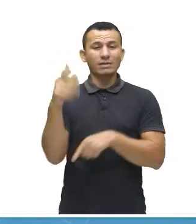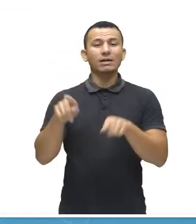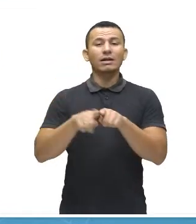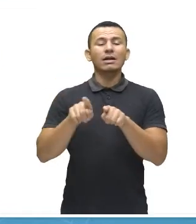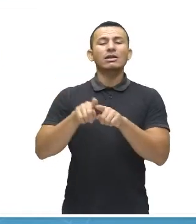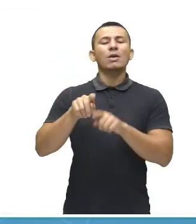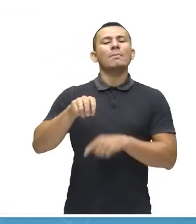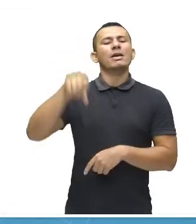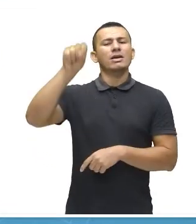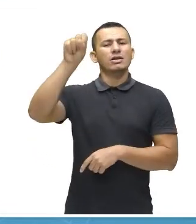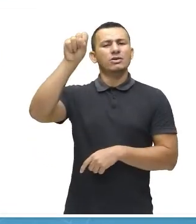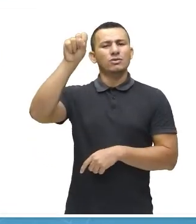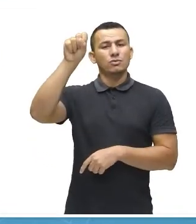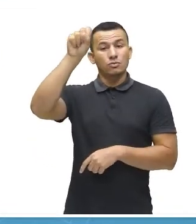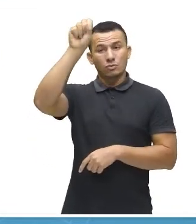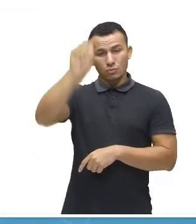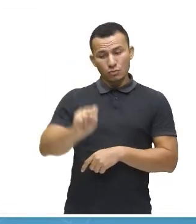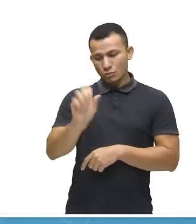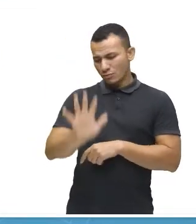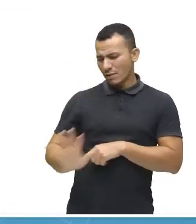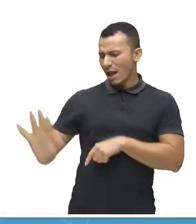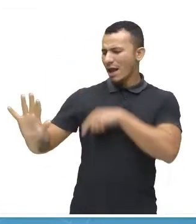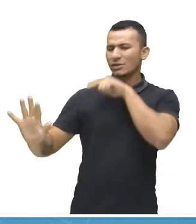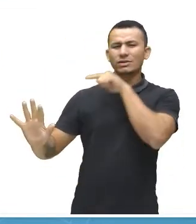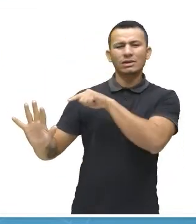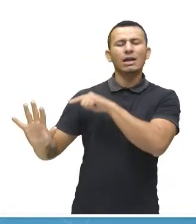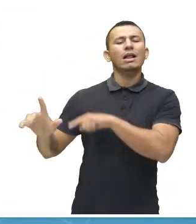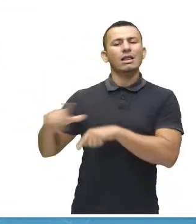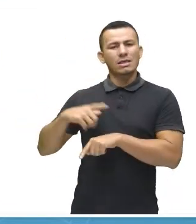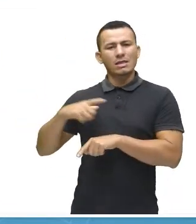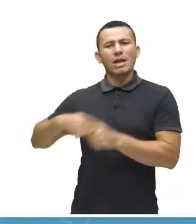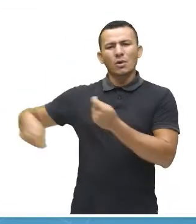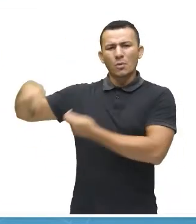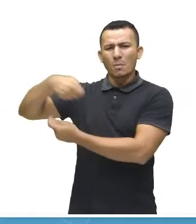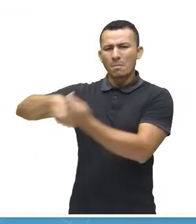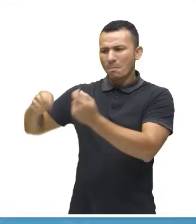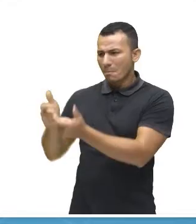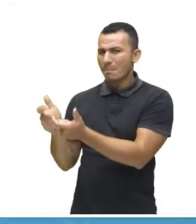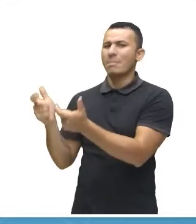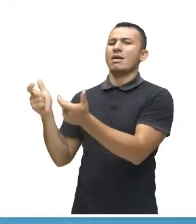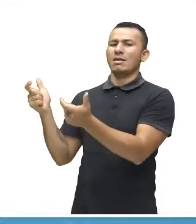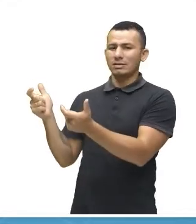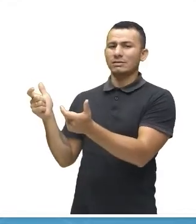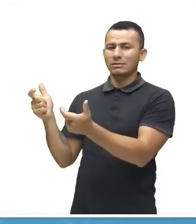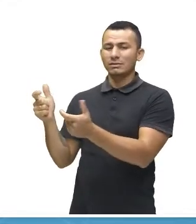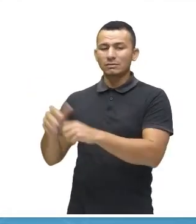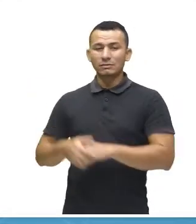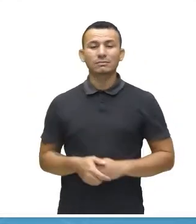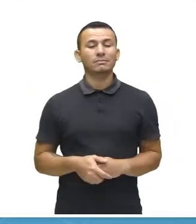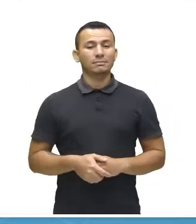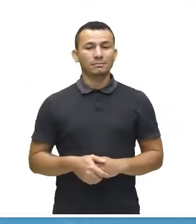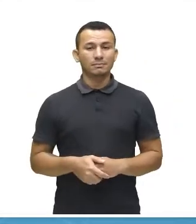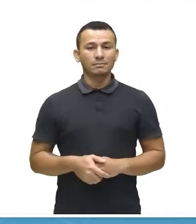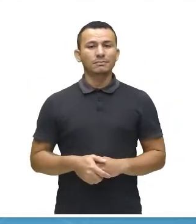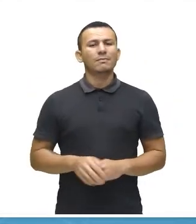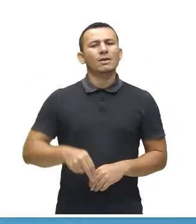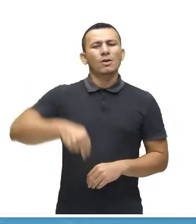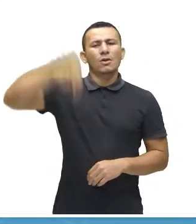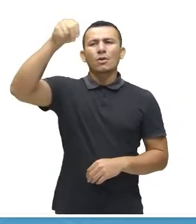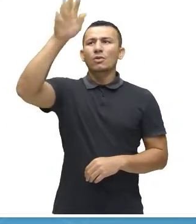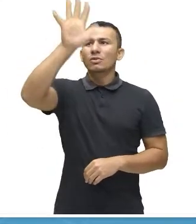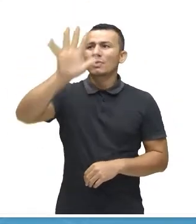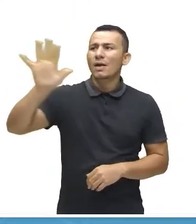região sudeste, né? Que tem uma concentração econômica muito grande, né? Falou da região nordeste,